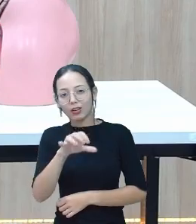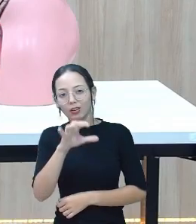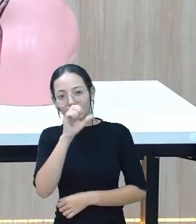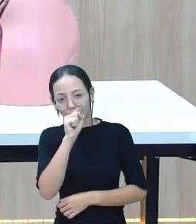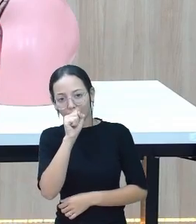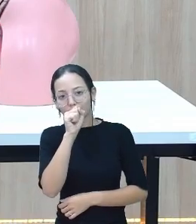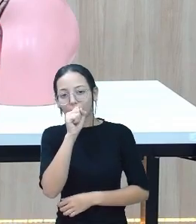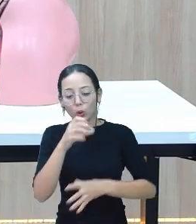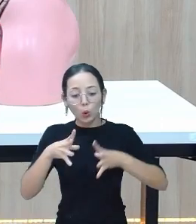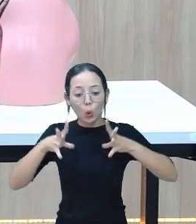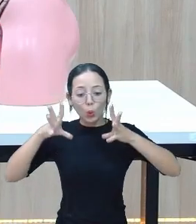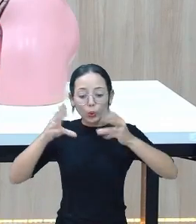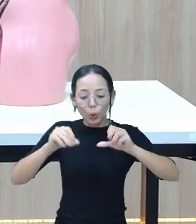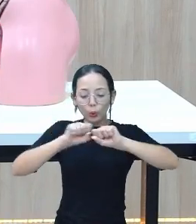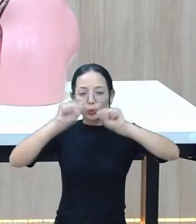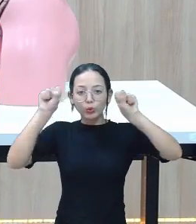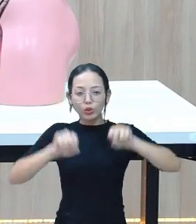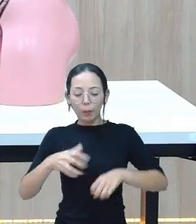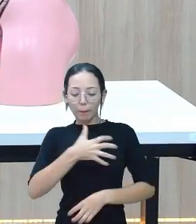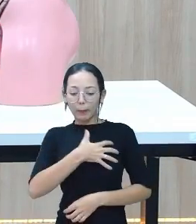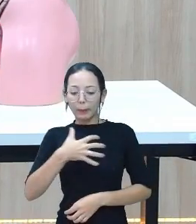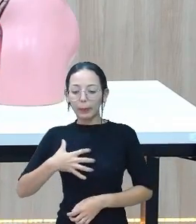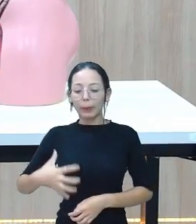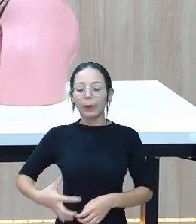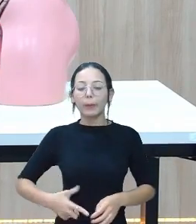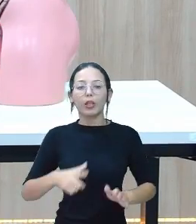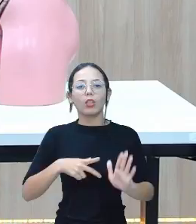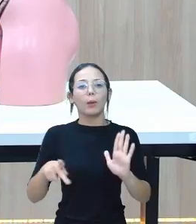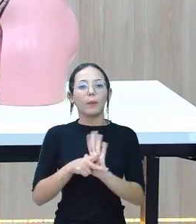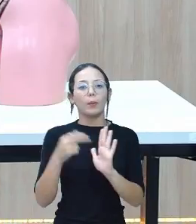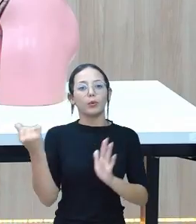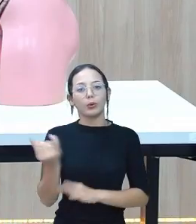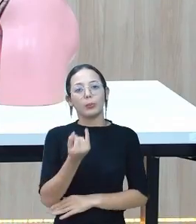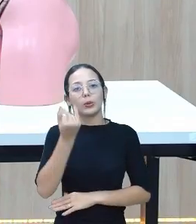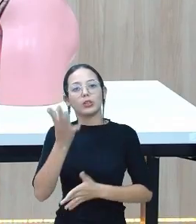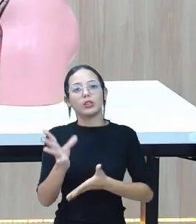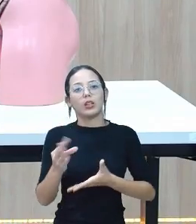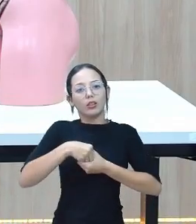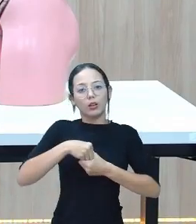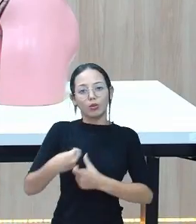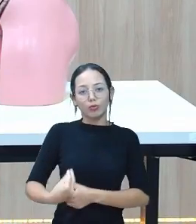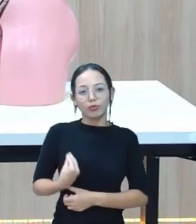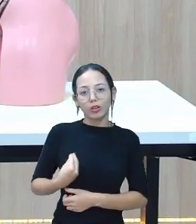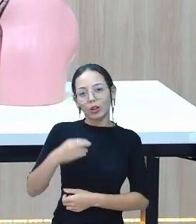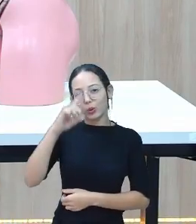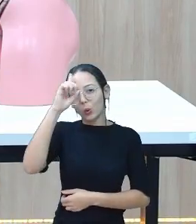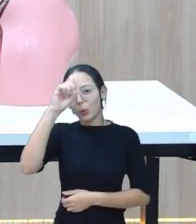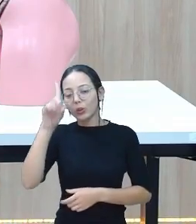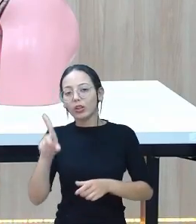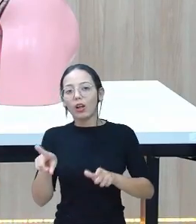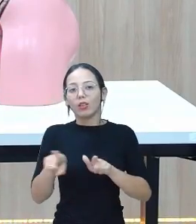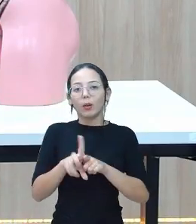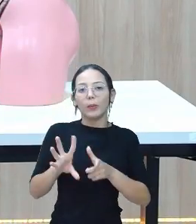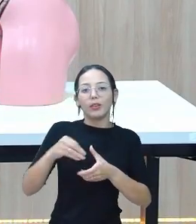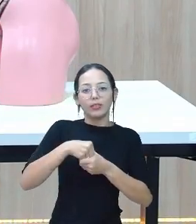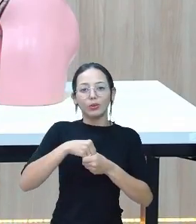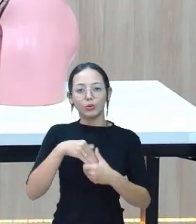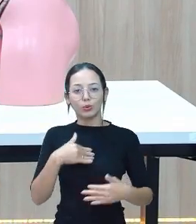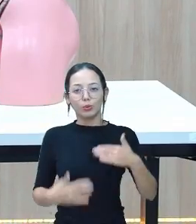Na verdade, todos os sistemas, eles têm a sua importância no nosso dia a dia e no nosso organismo.